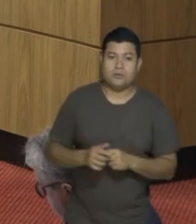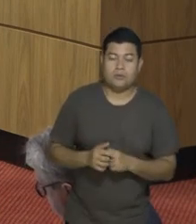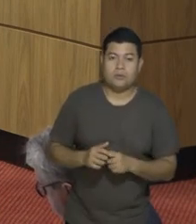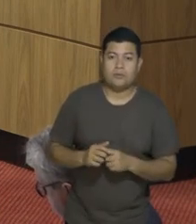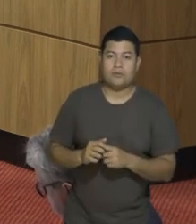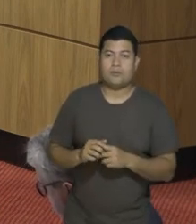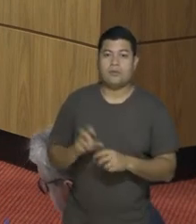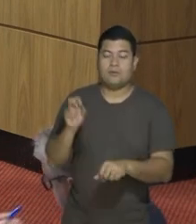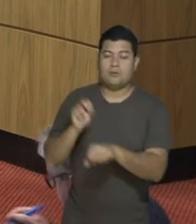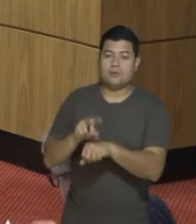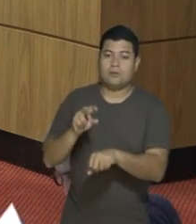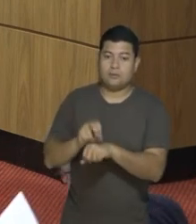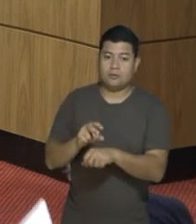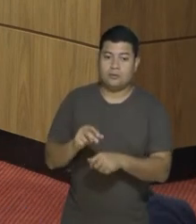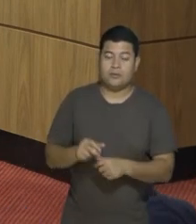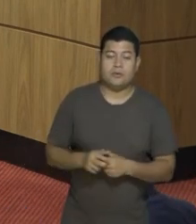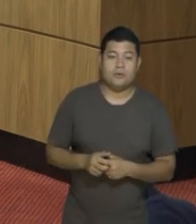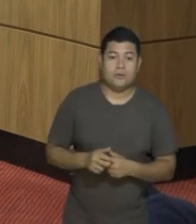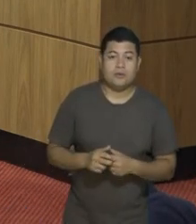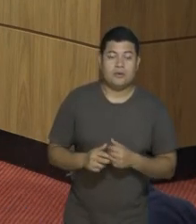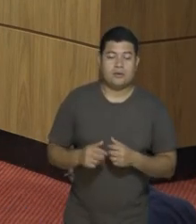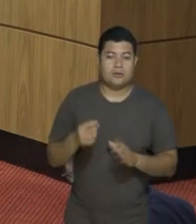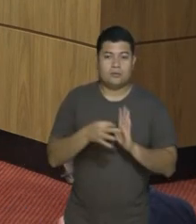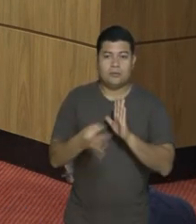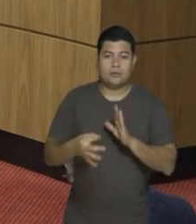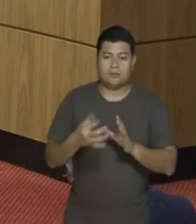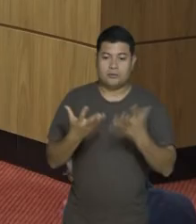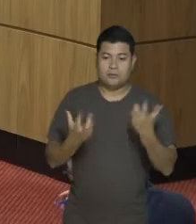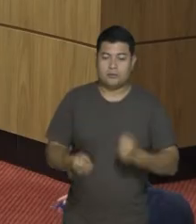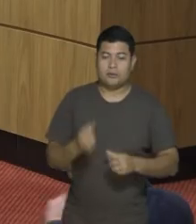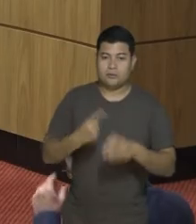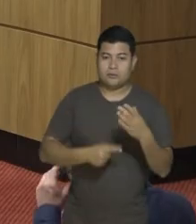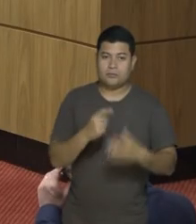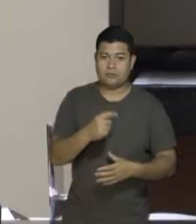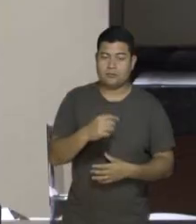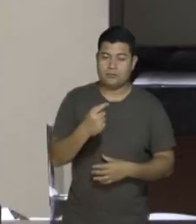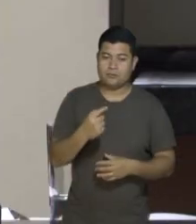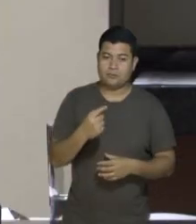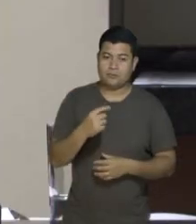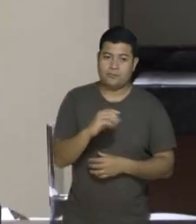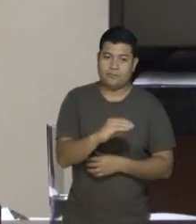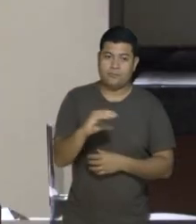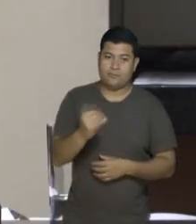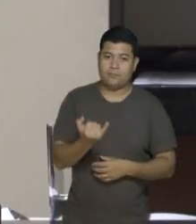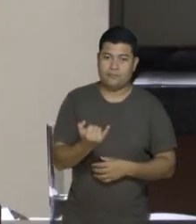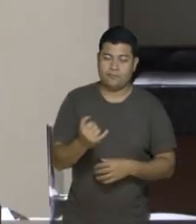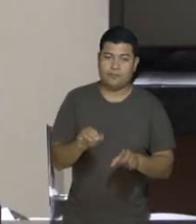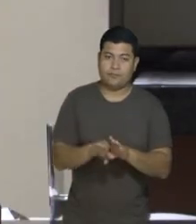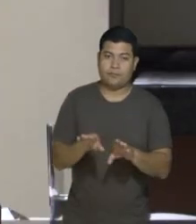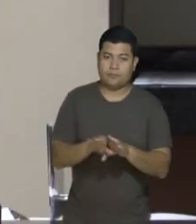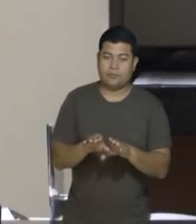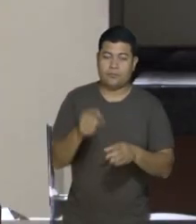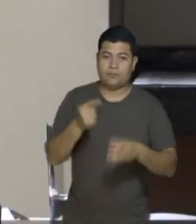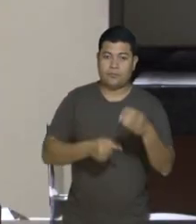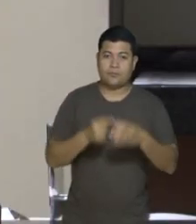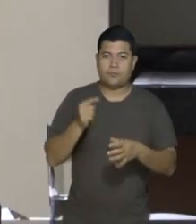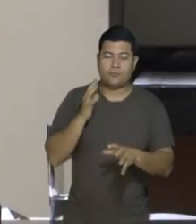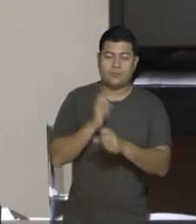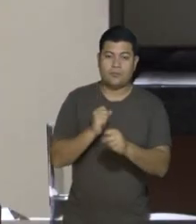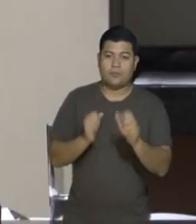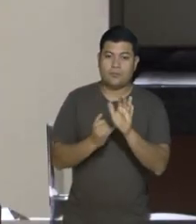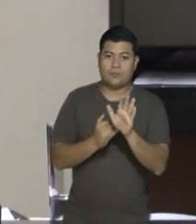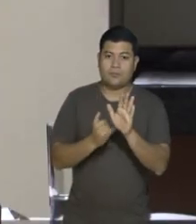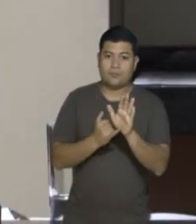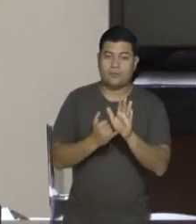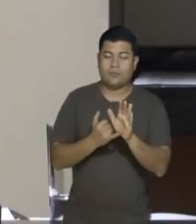do Estado, com parecer favorável, da Comissão de Constituição e Justiça, Relatoria deputado Camilo Martins, Comissão de Finanças e Tributação, Relatoria